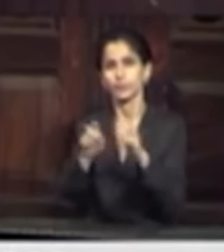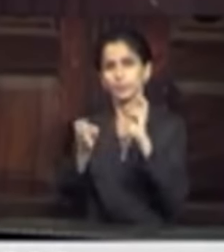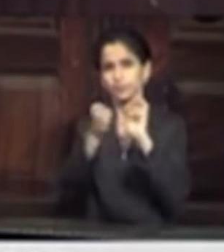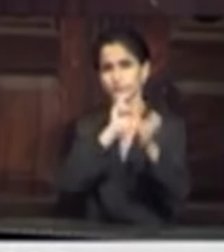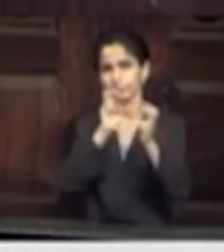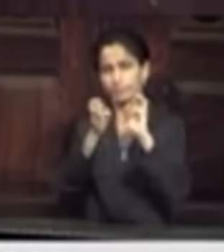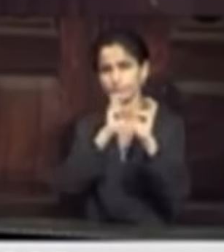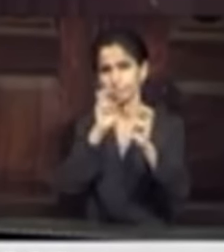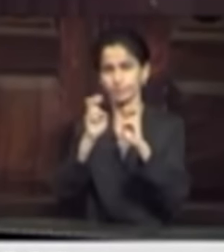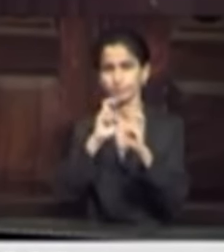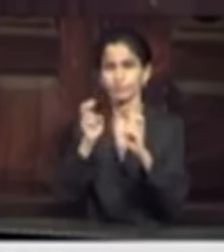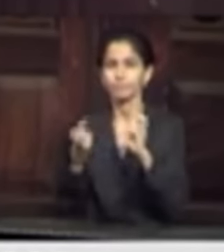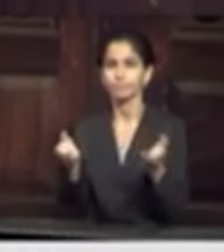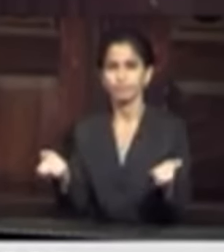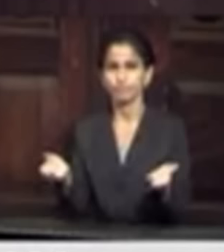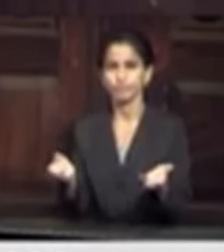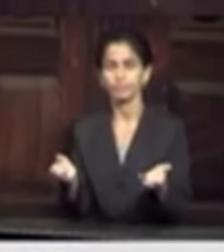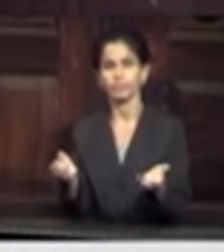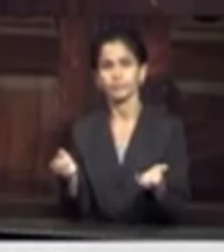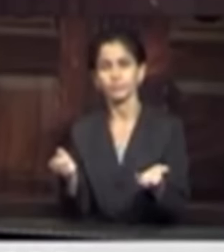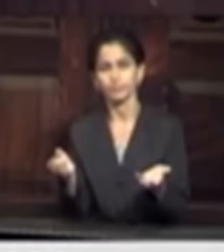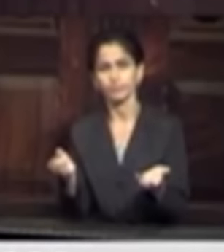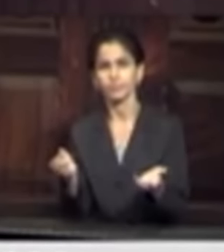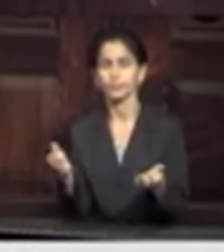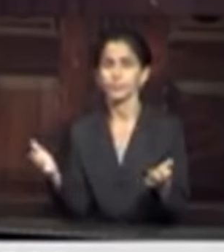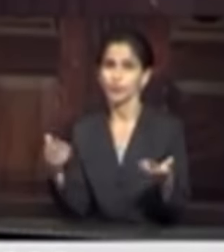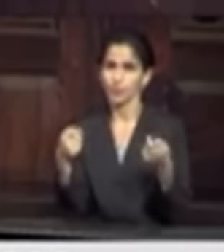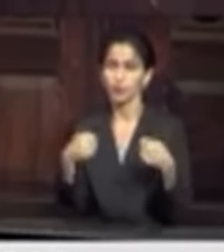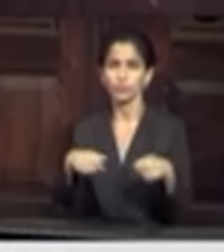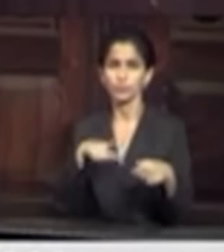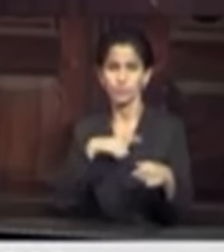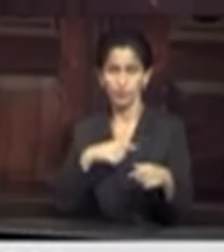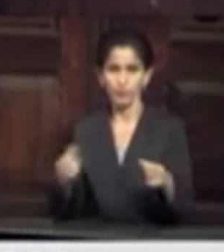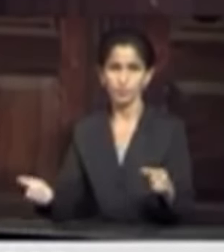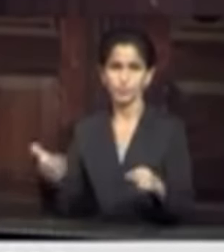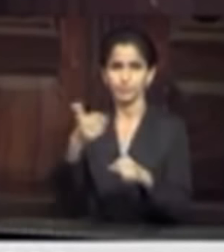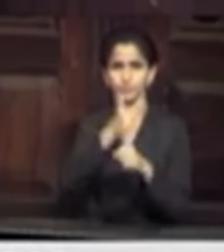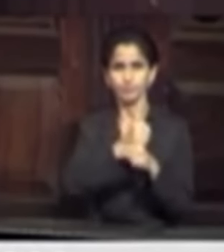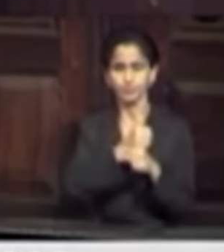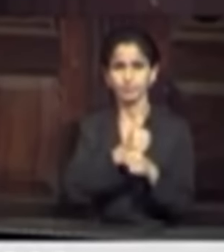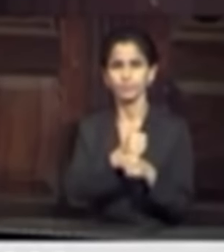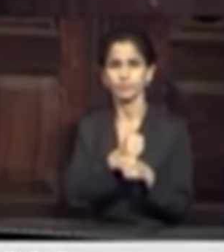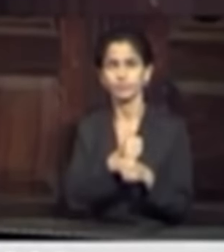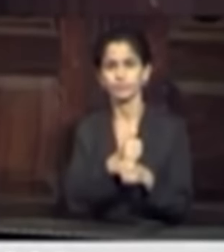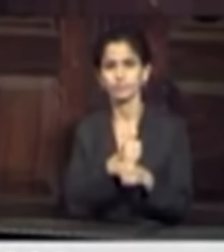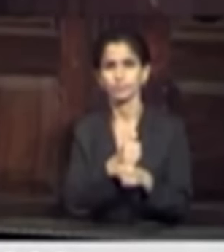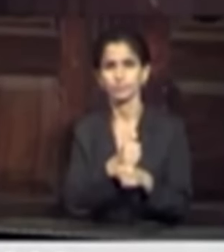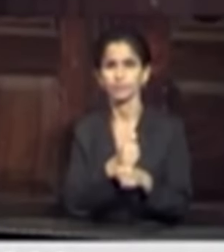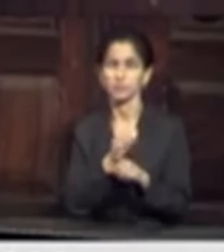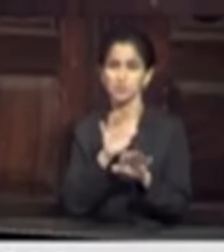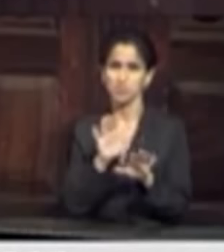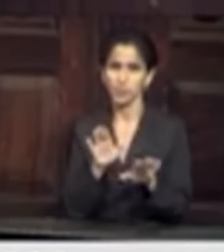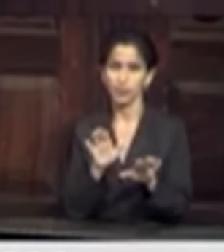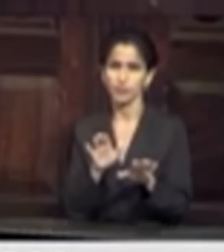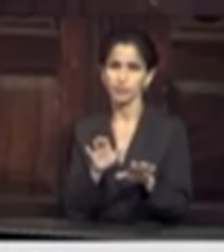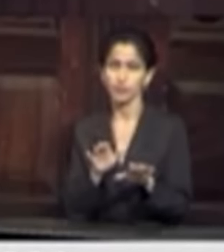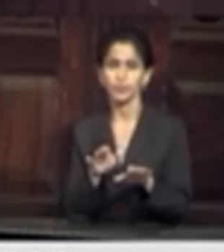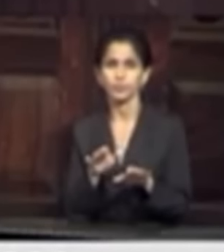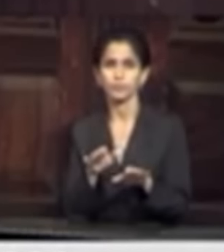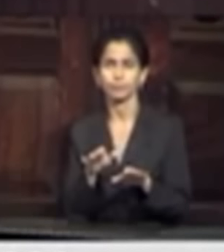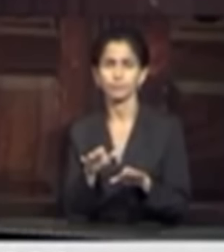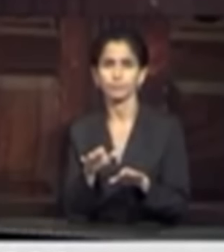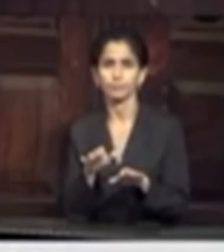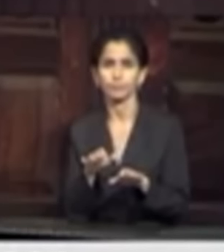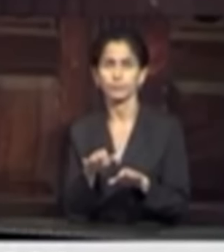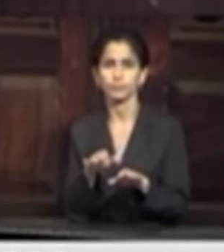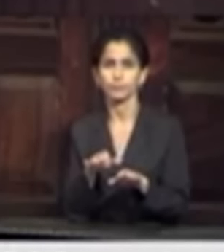da Flumitrans. Esta substituição, de nenhuma forma,